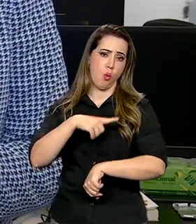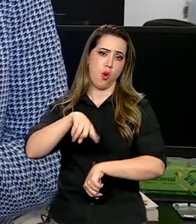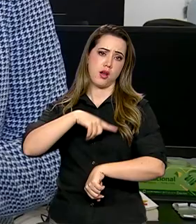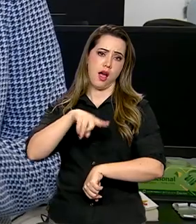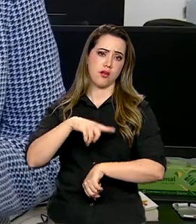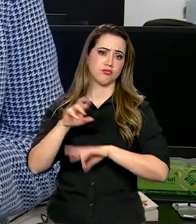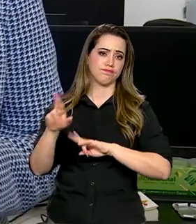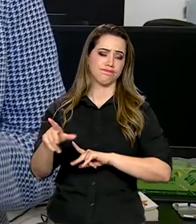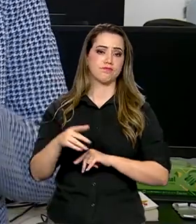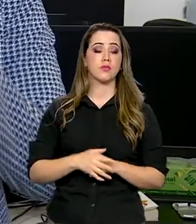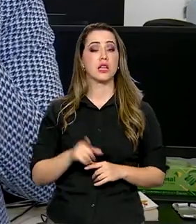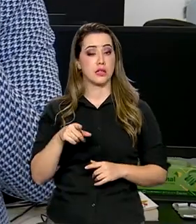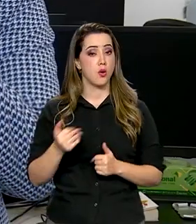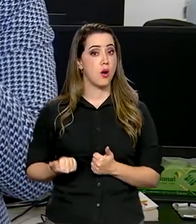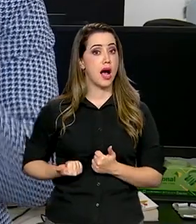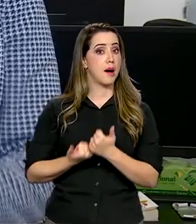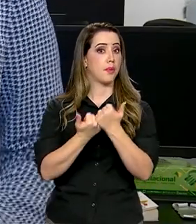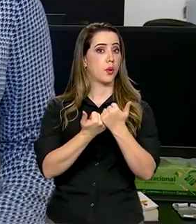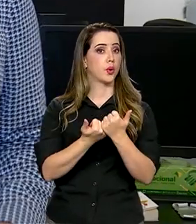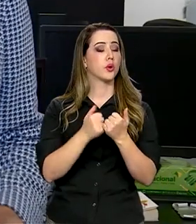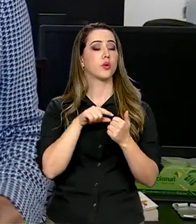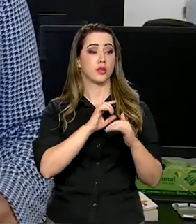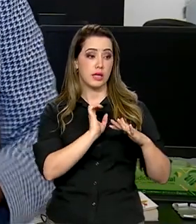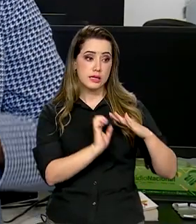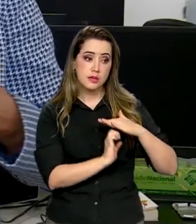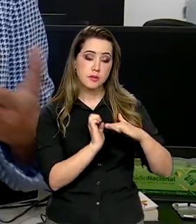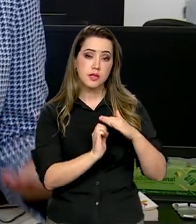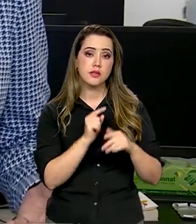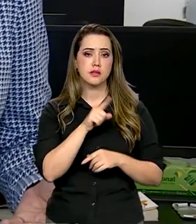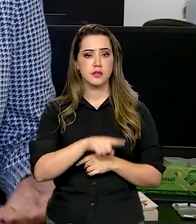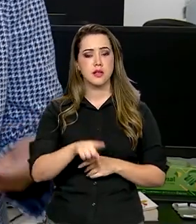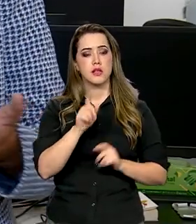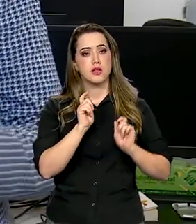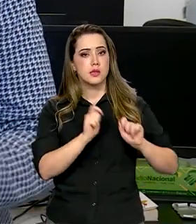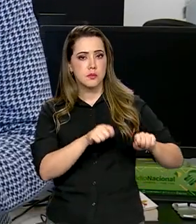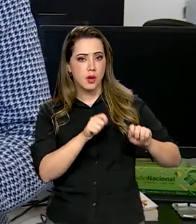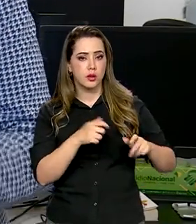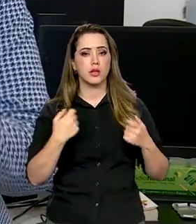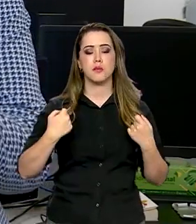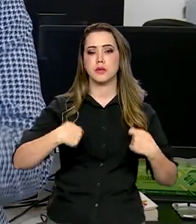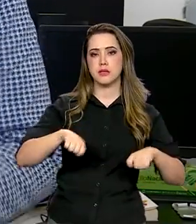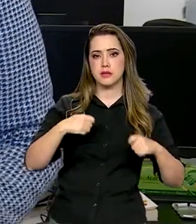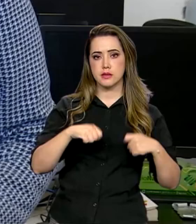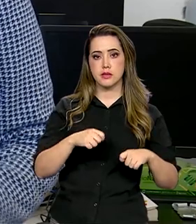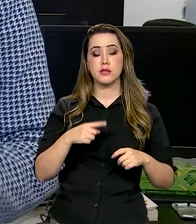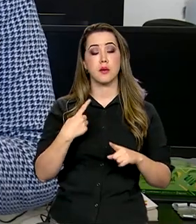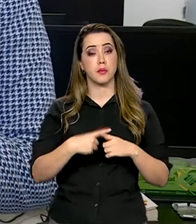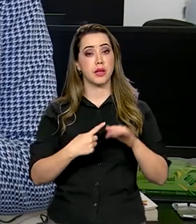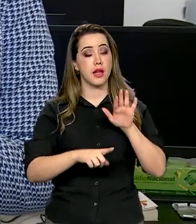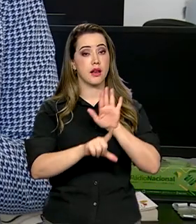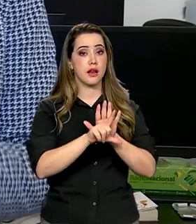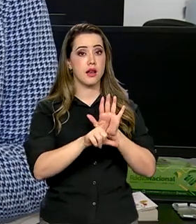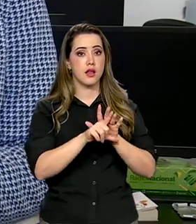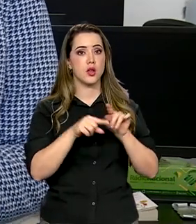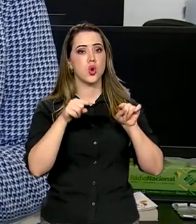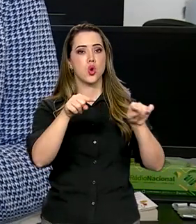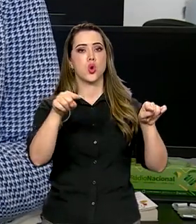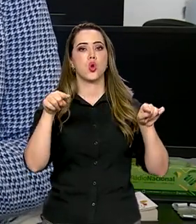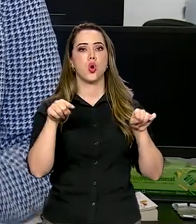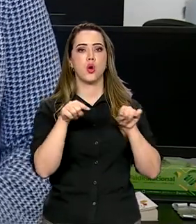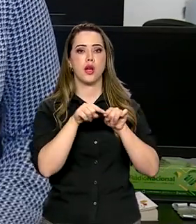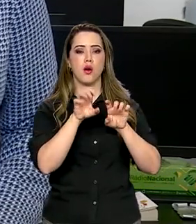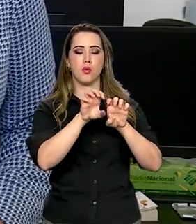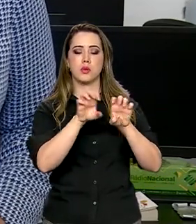apoio fundamental, o dos empregadores. Eles podem e devem, porque é lei, manter uma